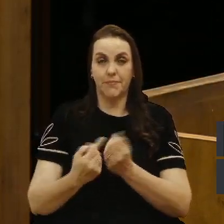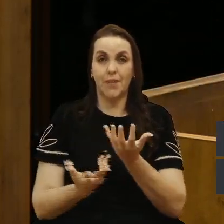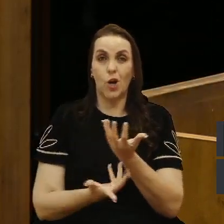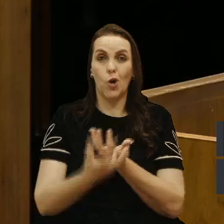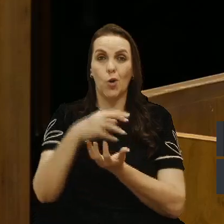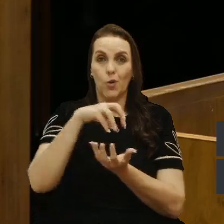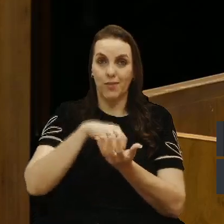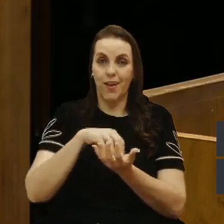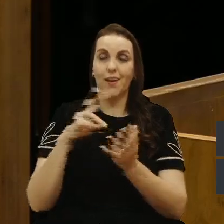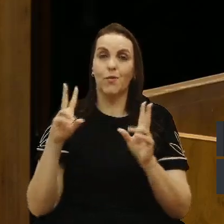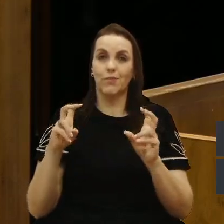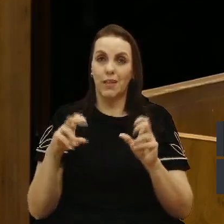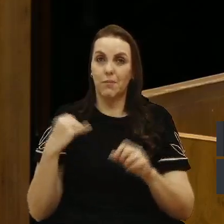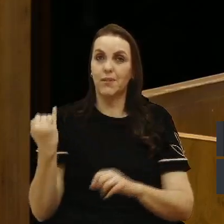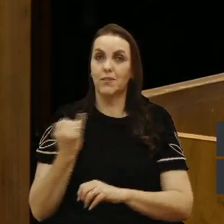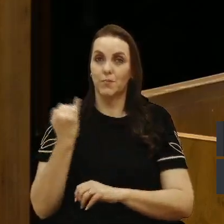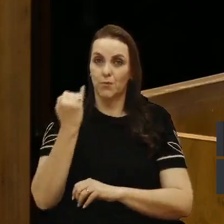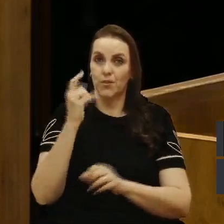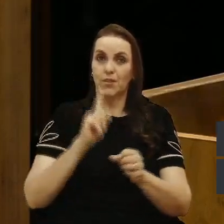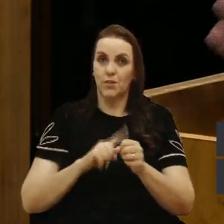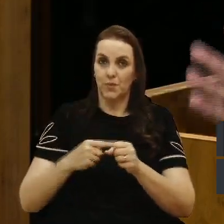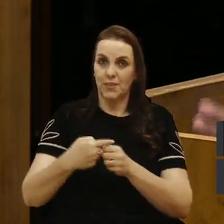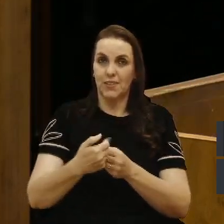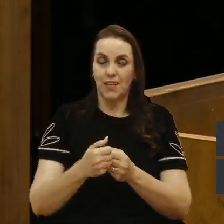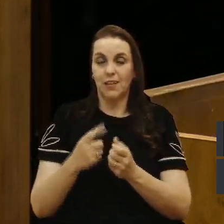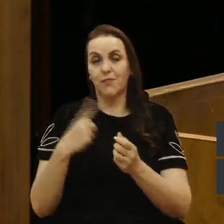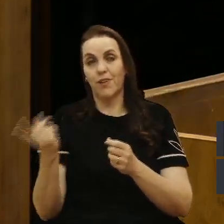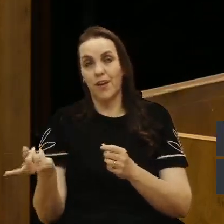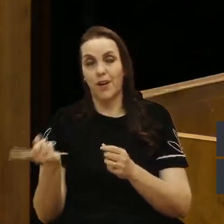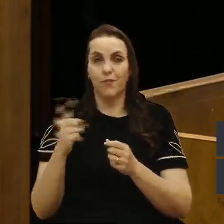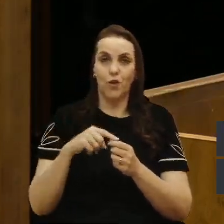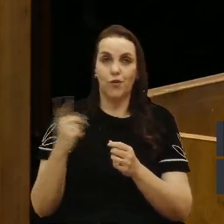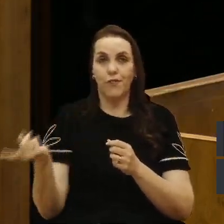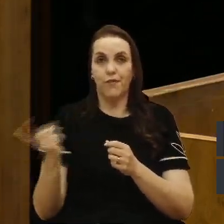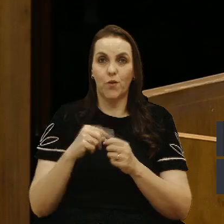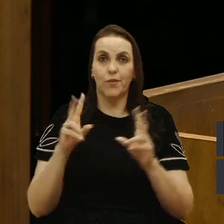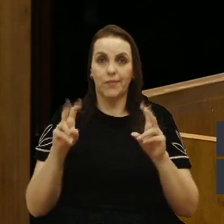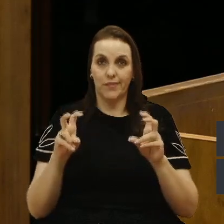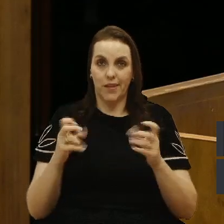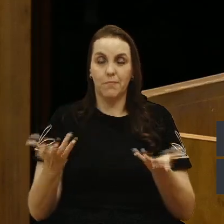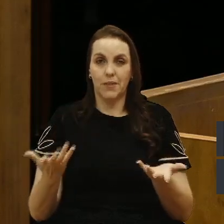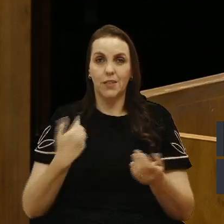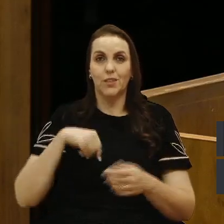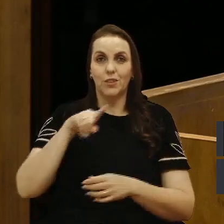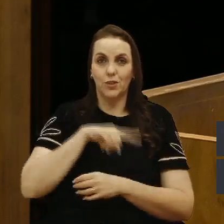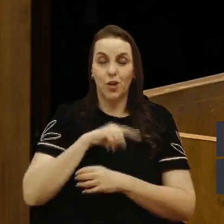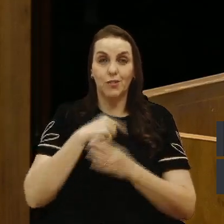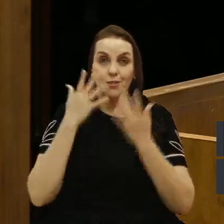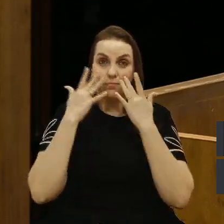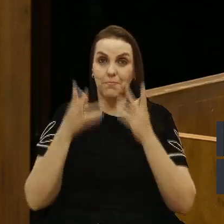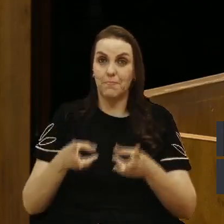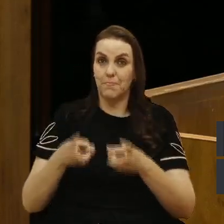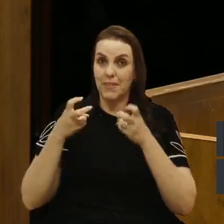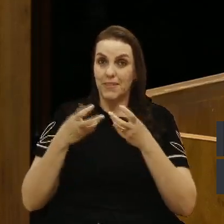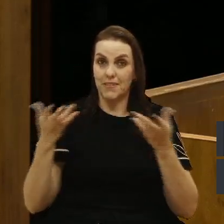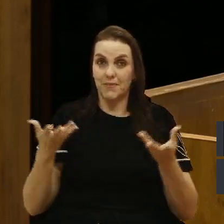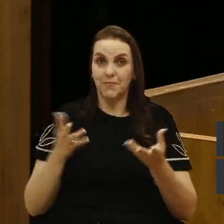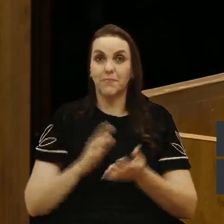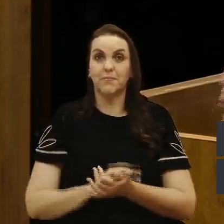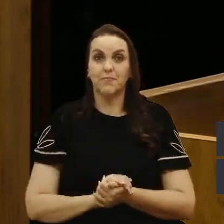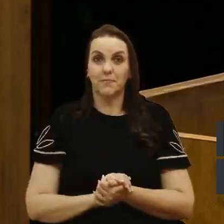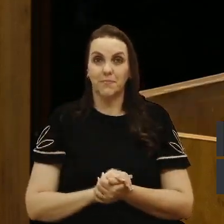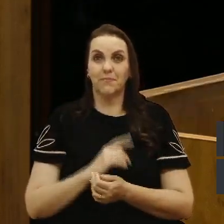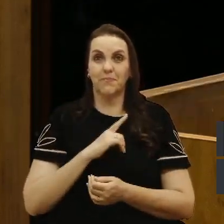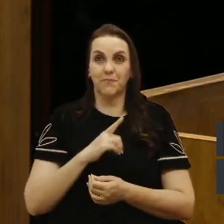para a nossa cidade, vem e volta, né? Enfim. E nós nos demos conta que, vereador